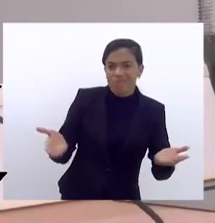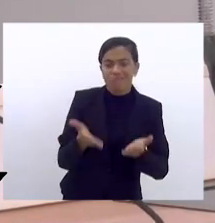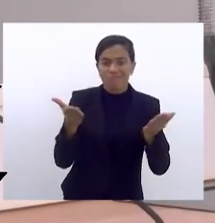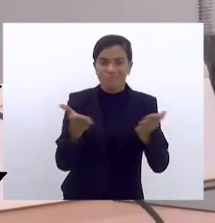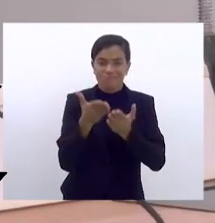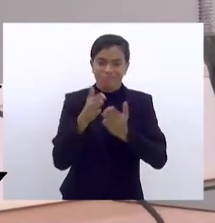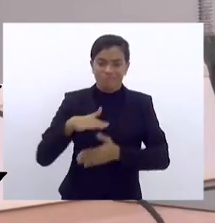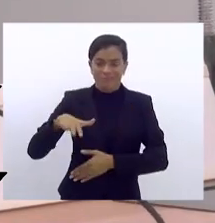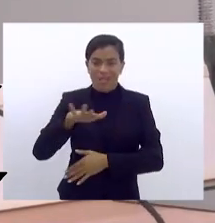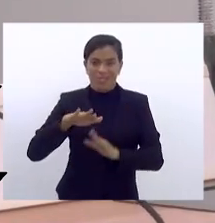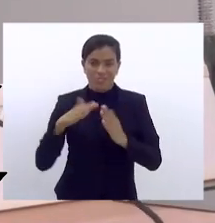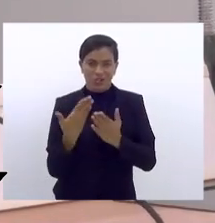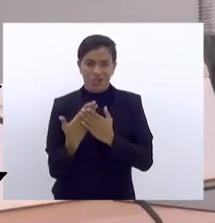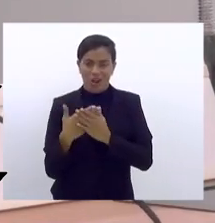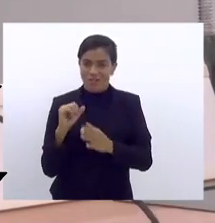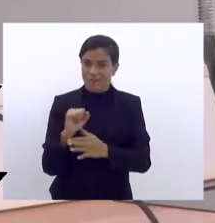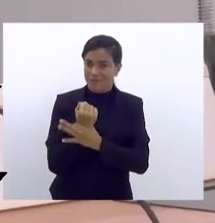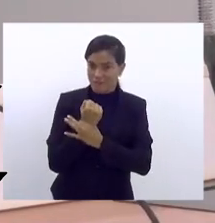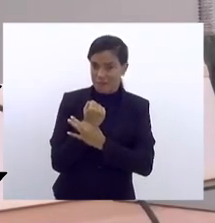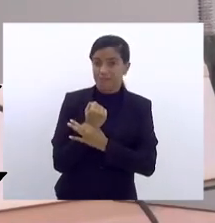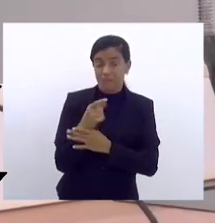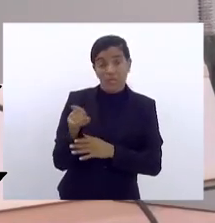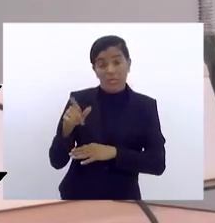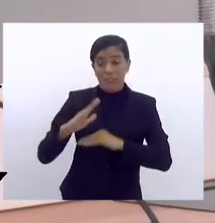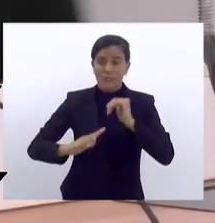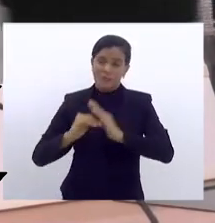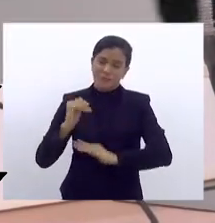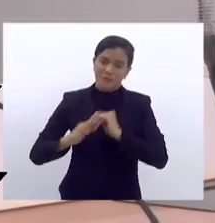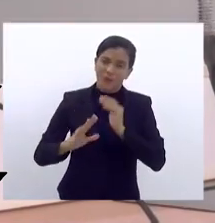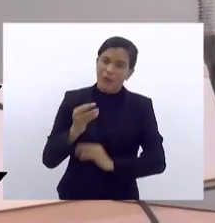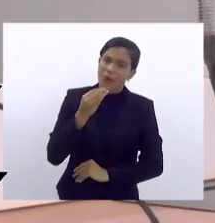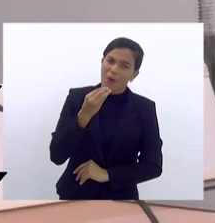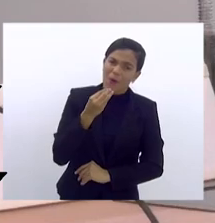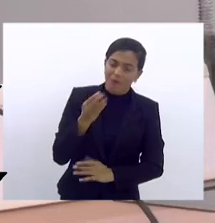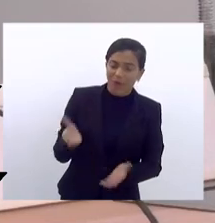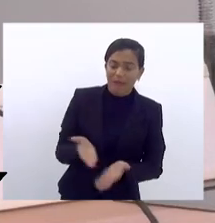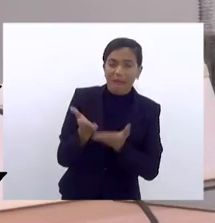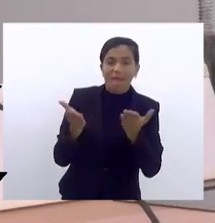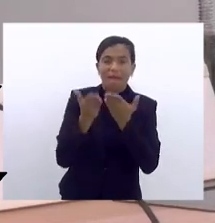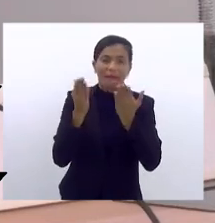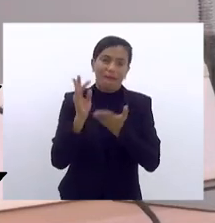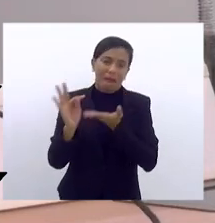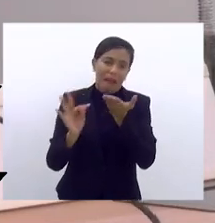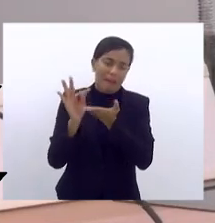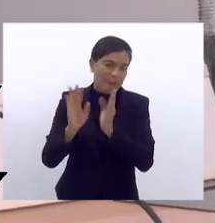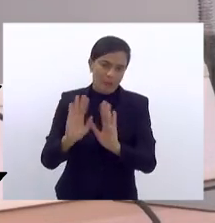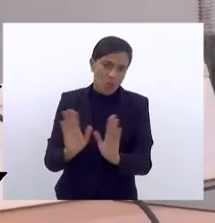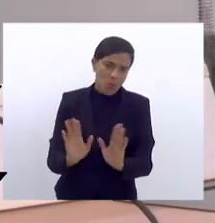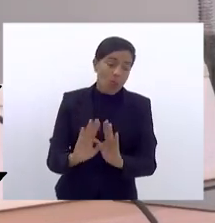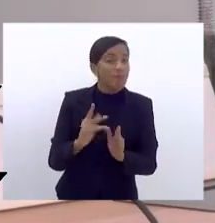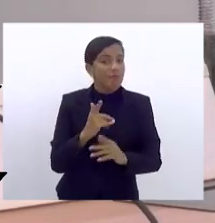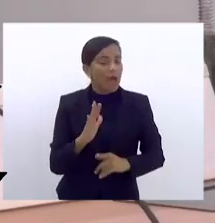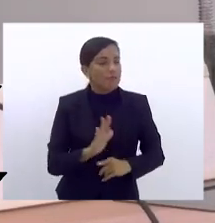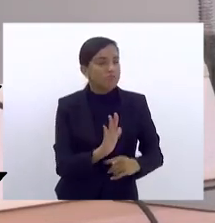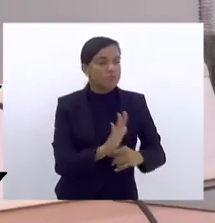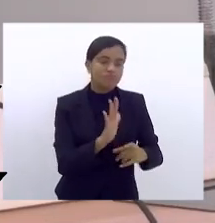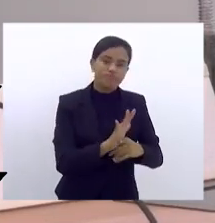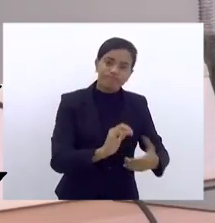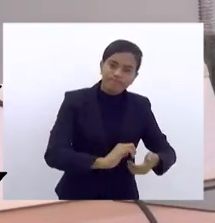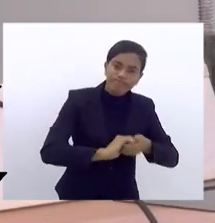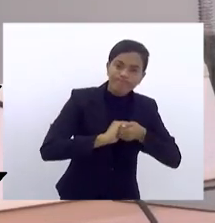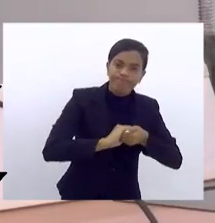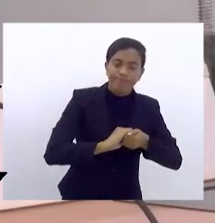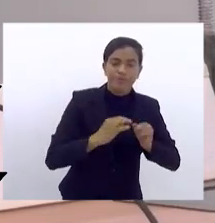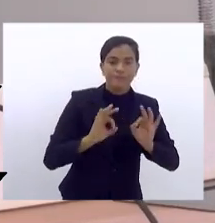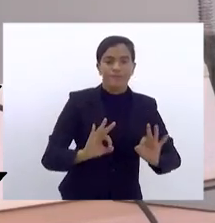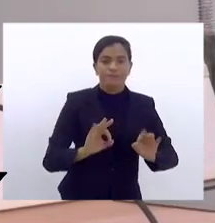devem ser as escolas lógico que esses profissionais não vão promover atendimentos psicoterápicos mas vão ajudar a construir uma rede potente e protetiva